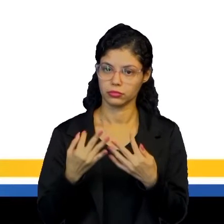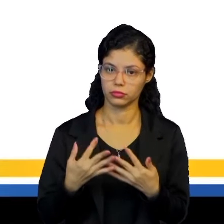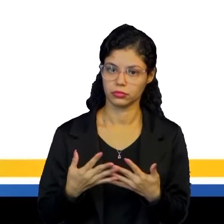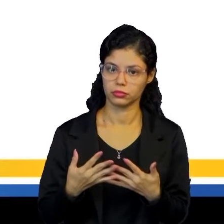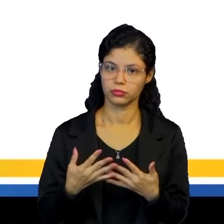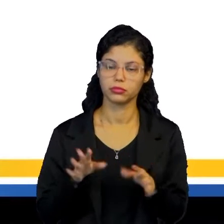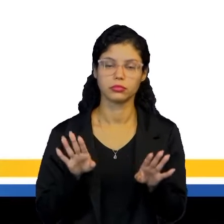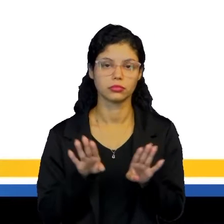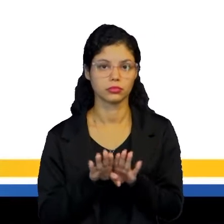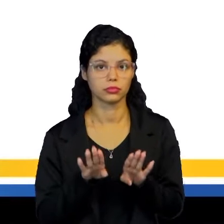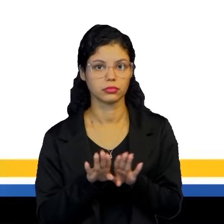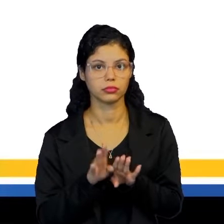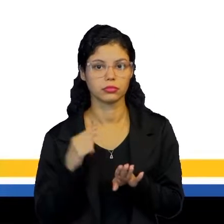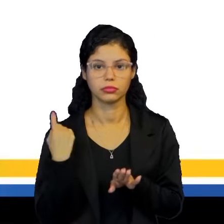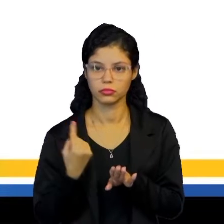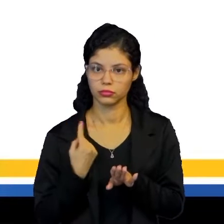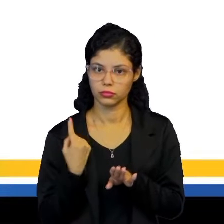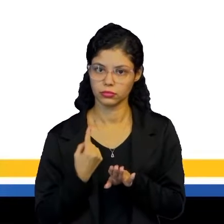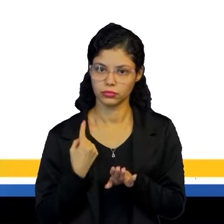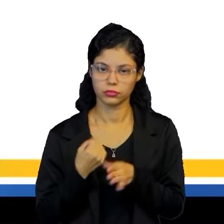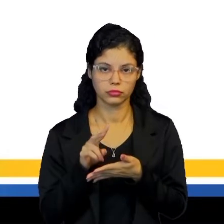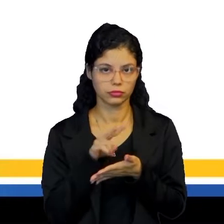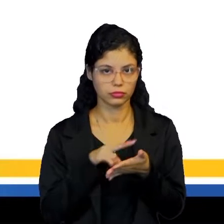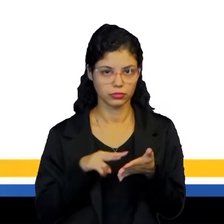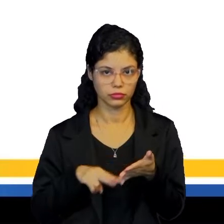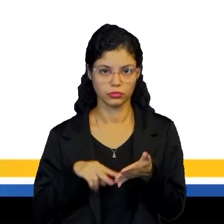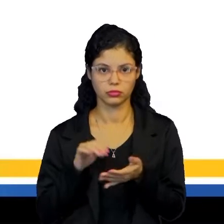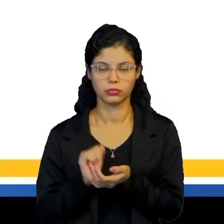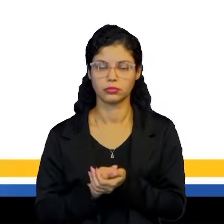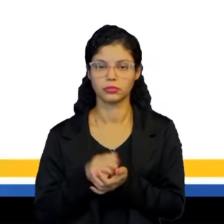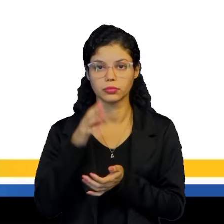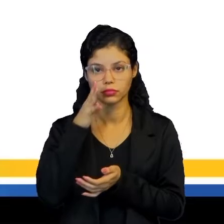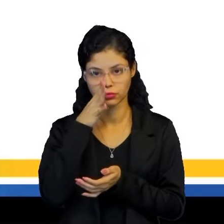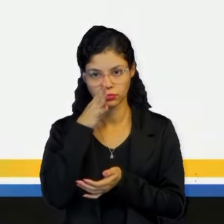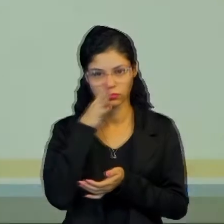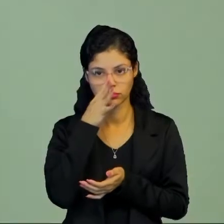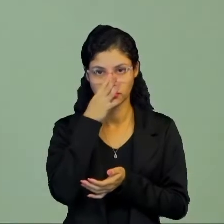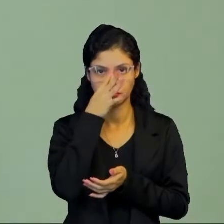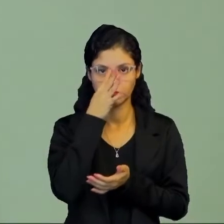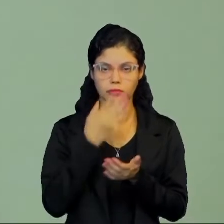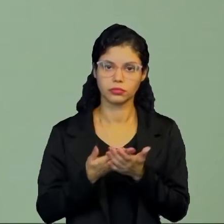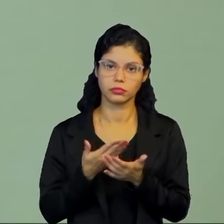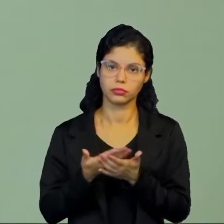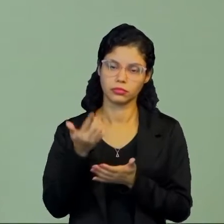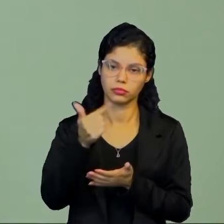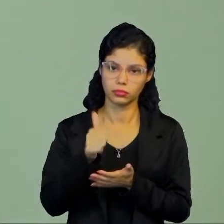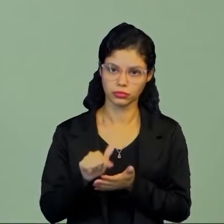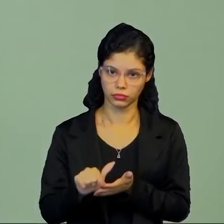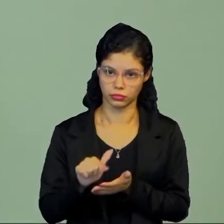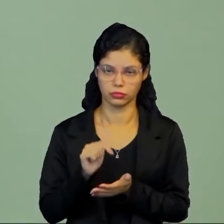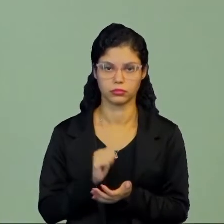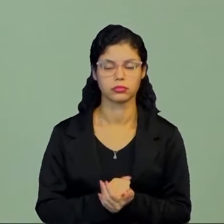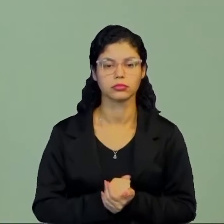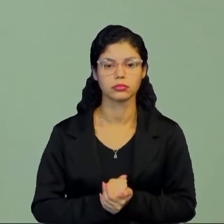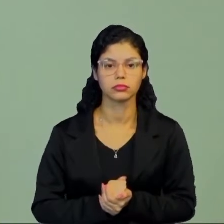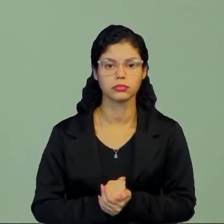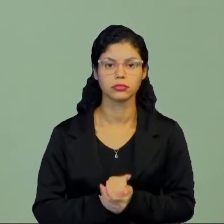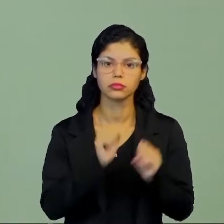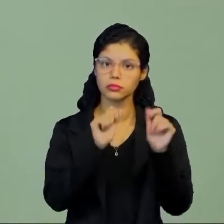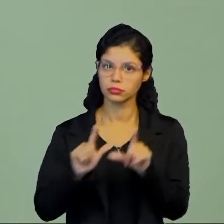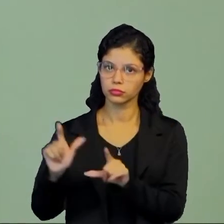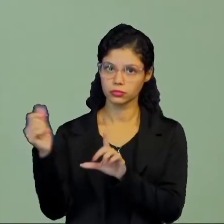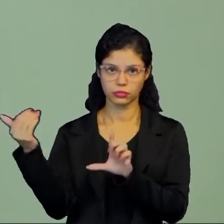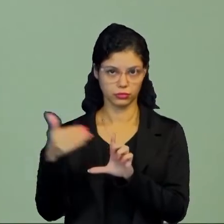explicação e nem quando estiver sozinho, lendo, assistindo essa aula novamente, tá? Na